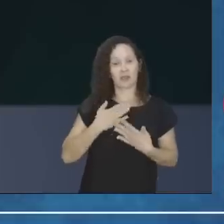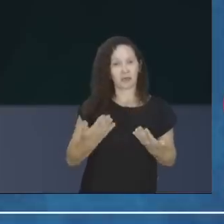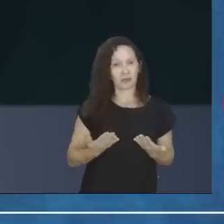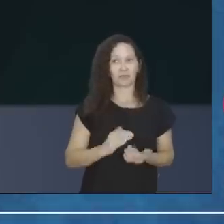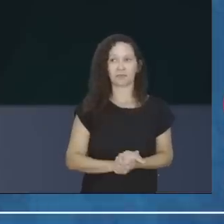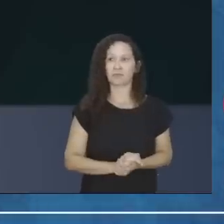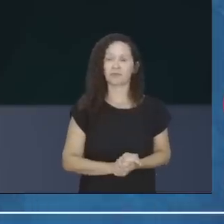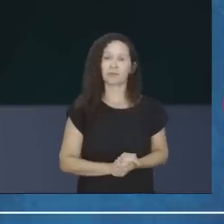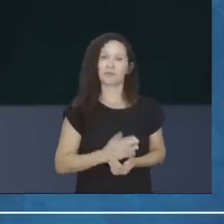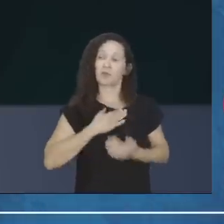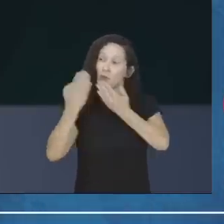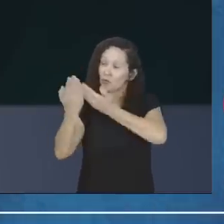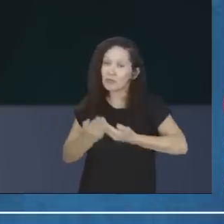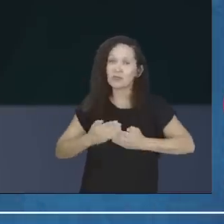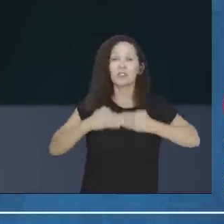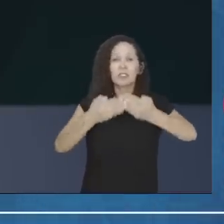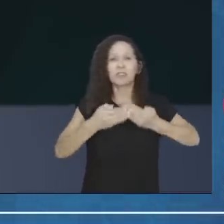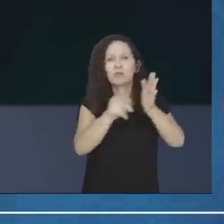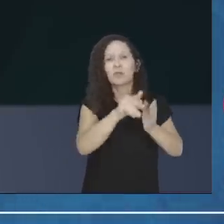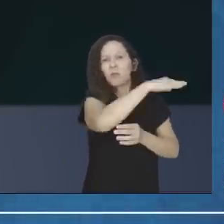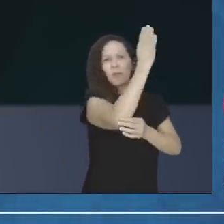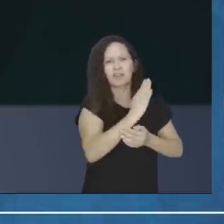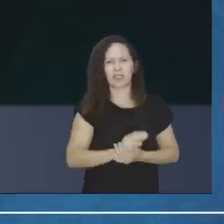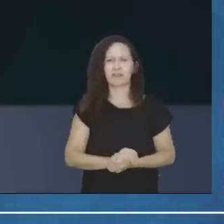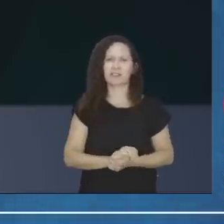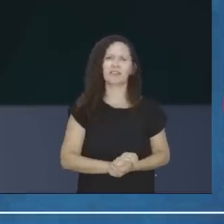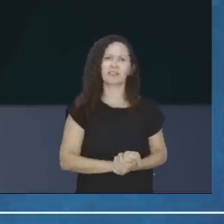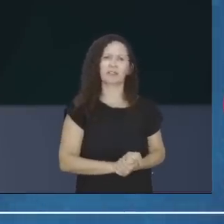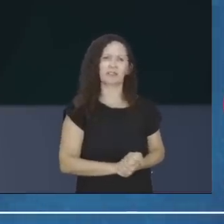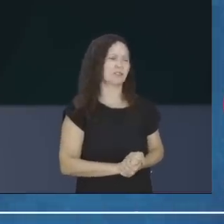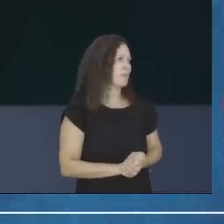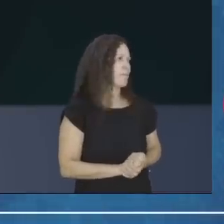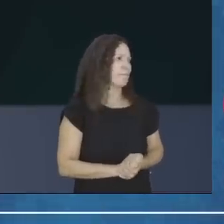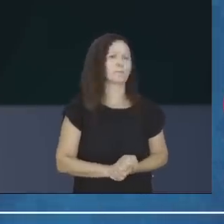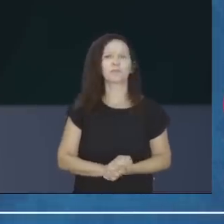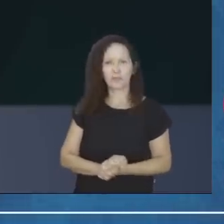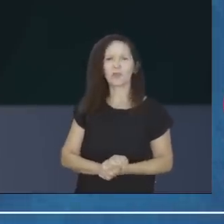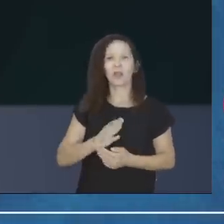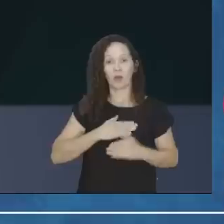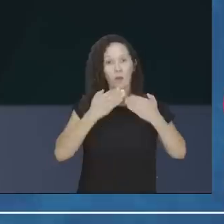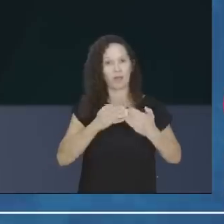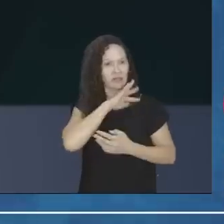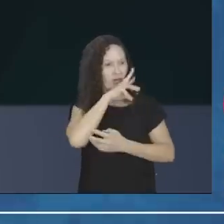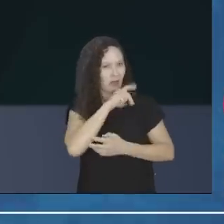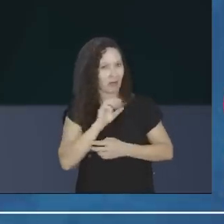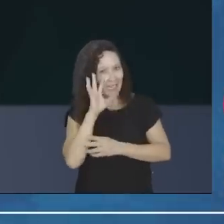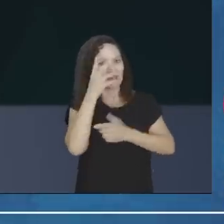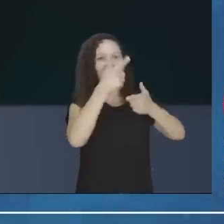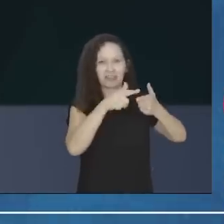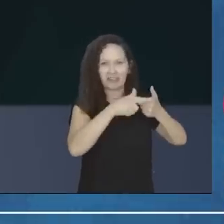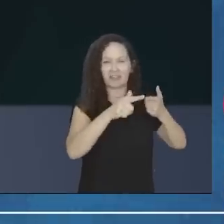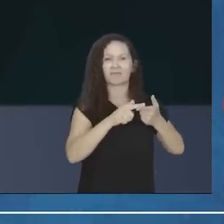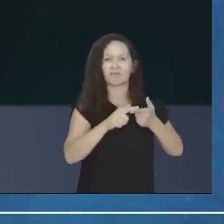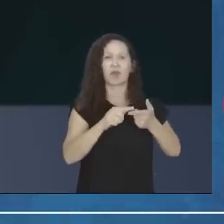Eu fui convidado para ser ministro da Fazenda do Brasil, né? Então, eu preciso pensar o país, né? Quando eu falo, eu tenho que resolver o problema sem tirar o